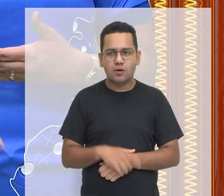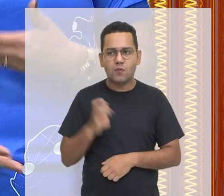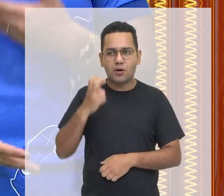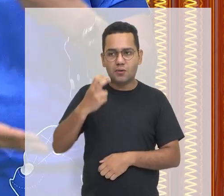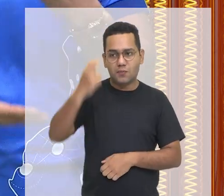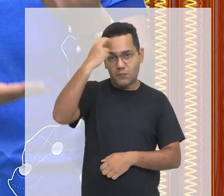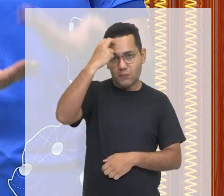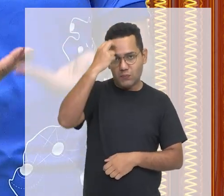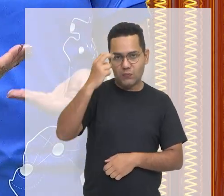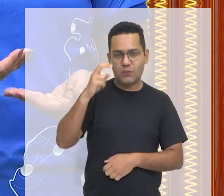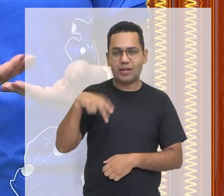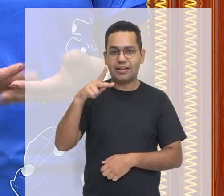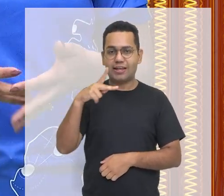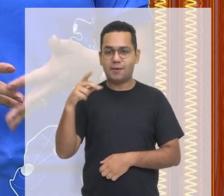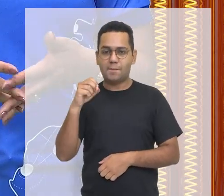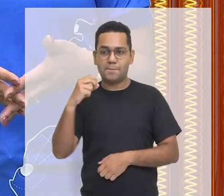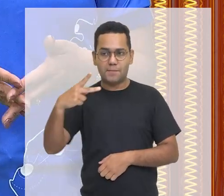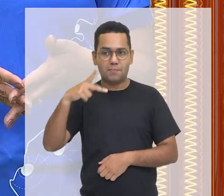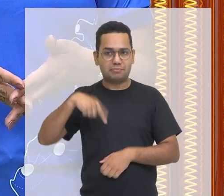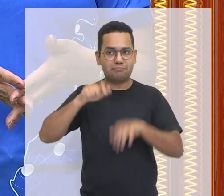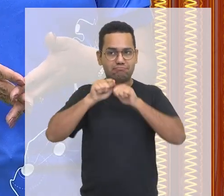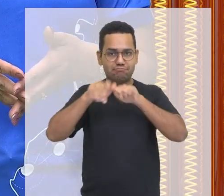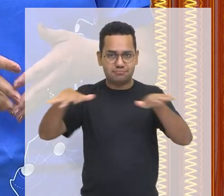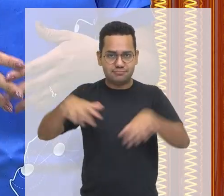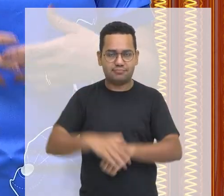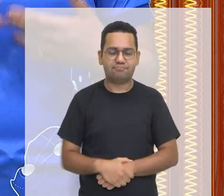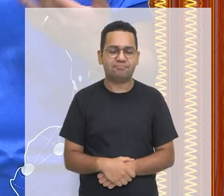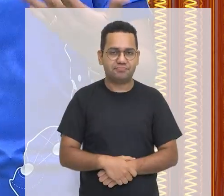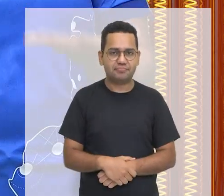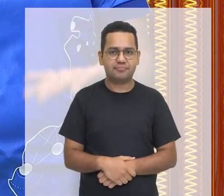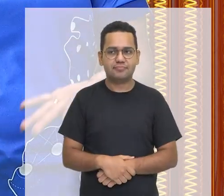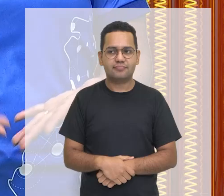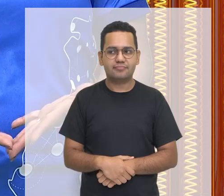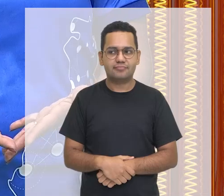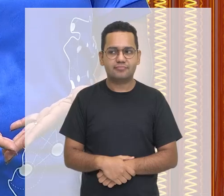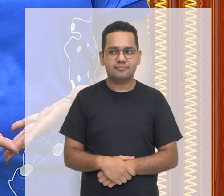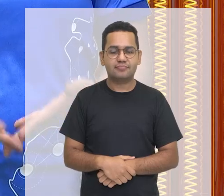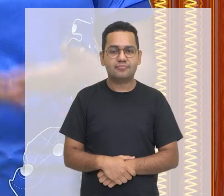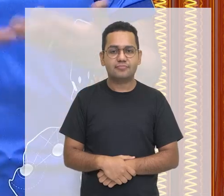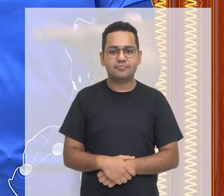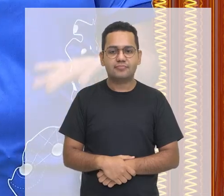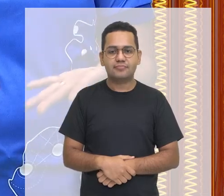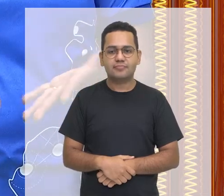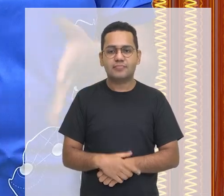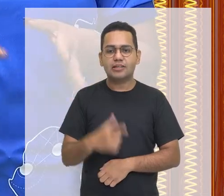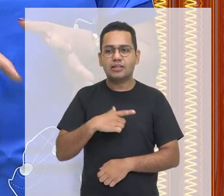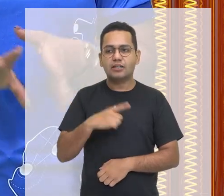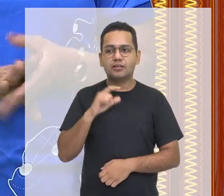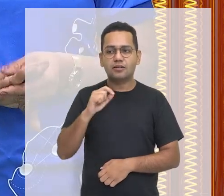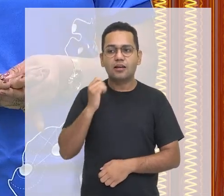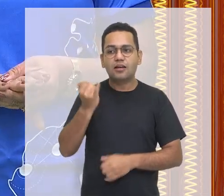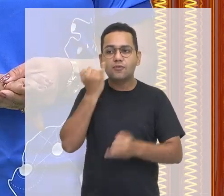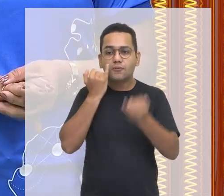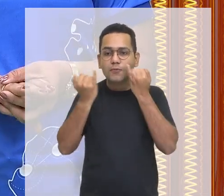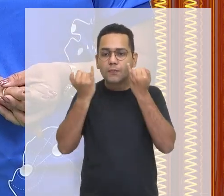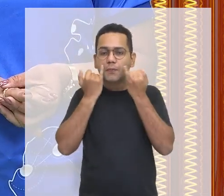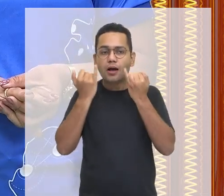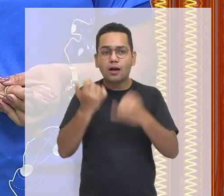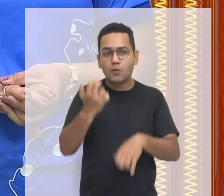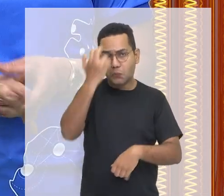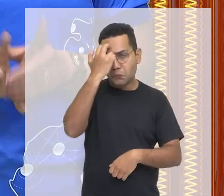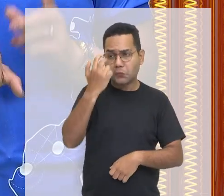K-pop, que está sendo amplamente divulgada, e é uma forma de nós termos acesso a culturas que antes nós